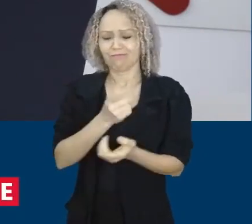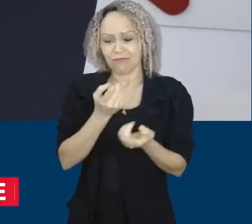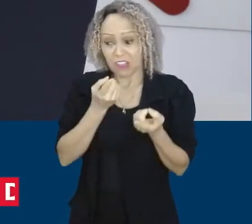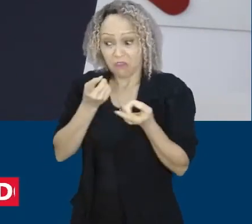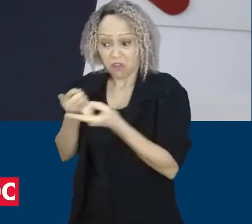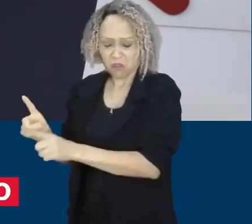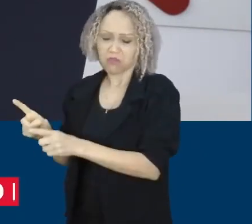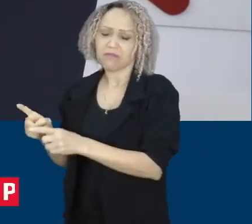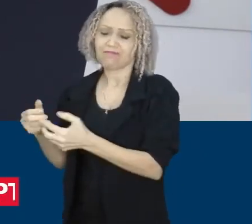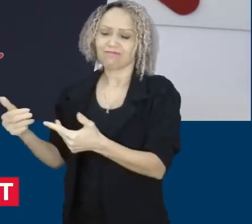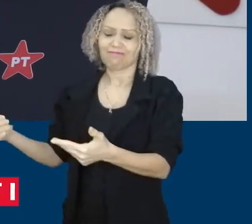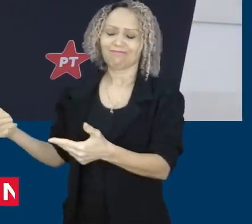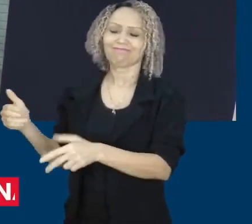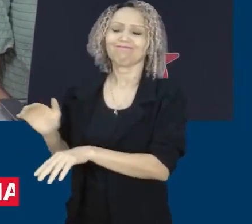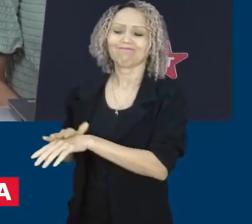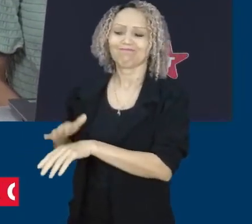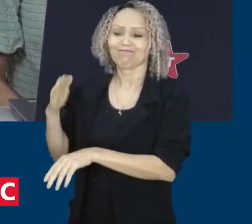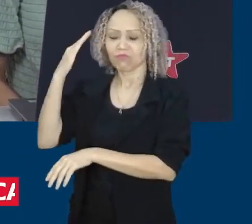Então, Amanda,